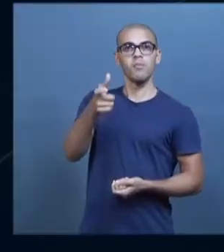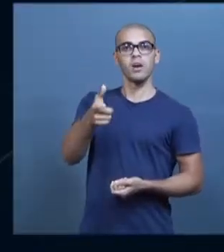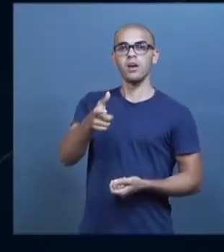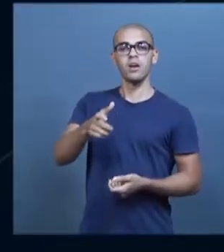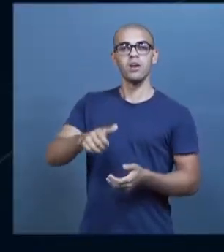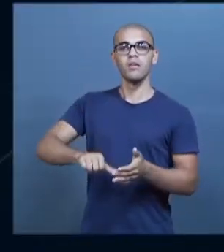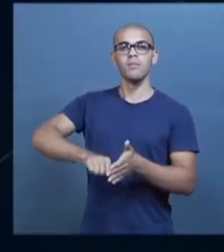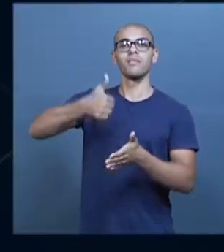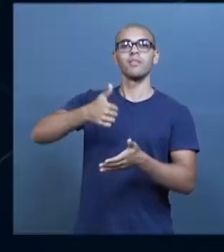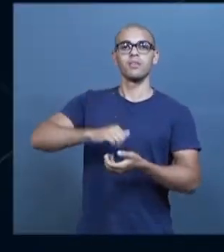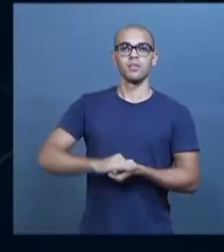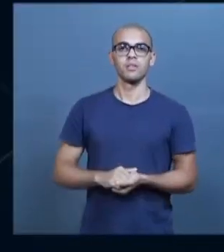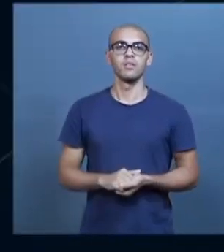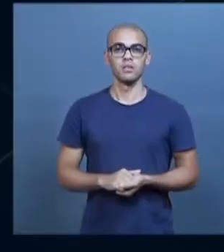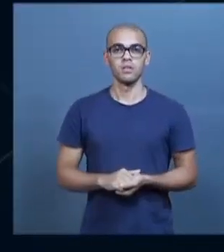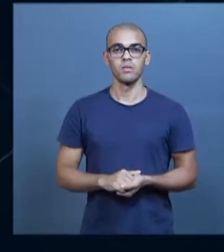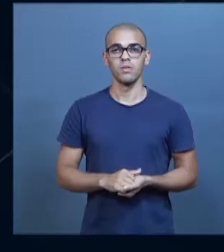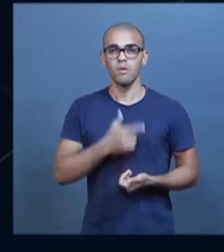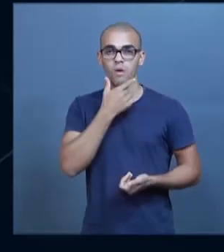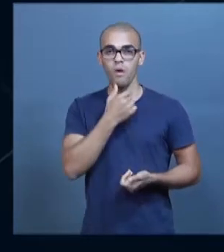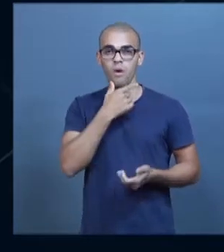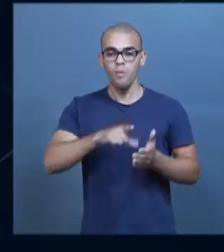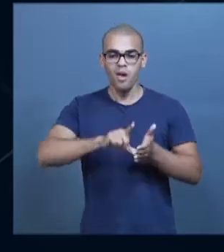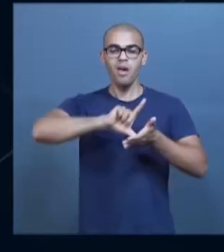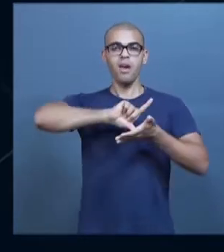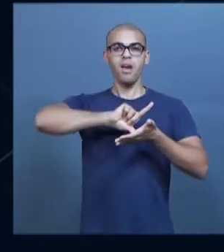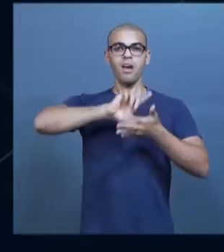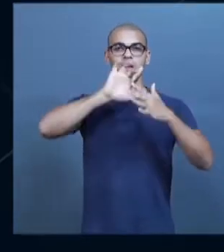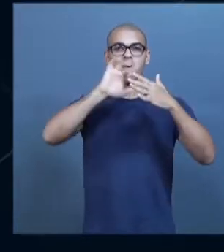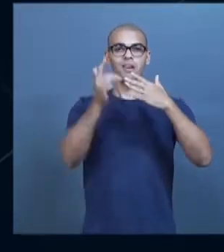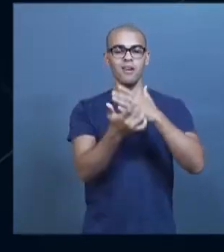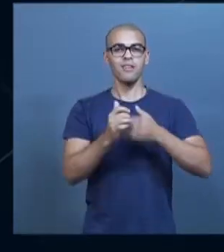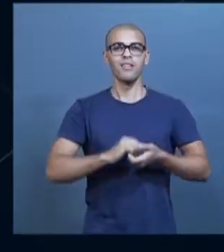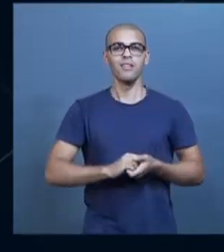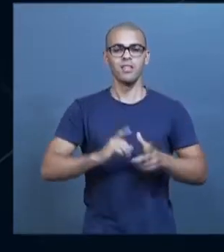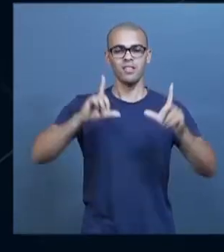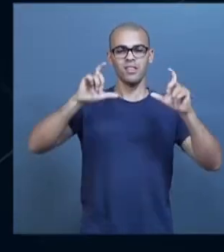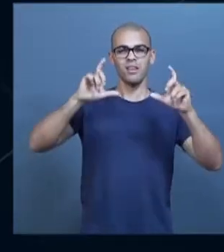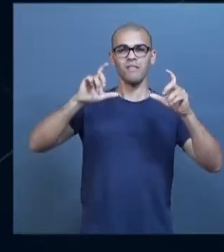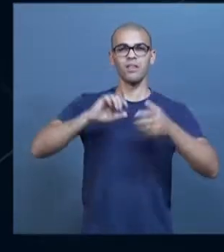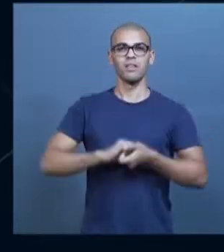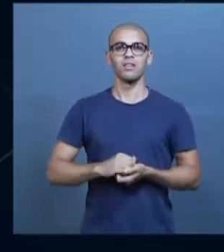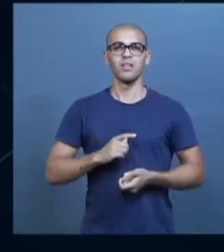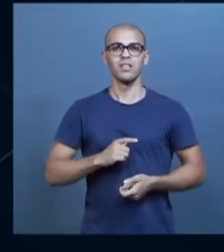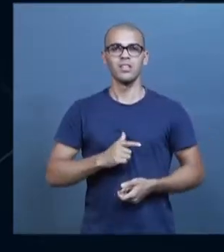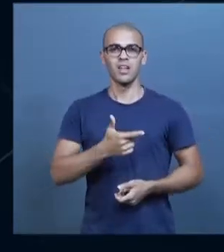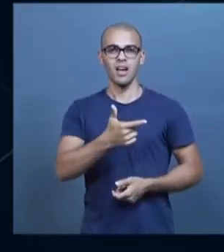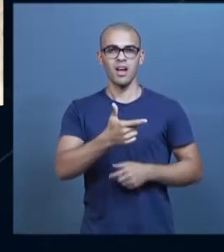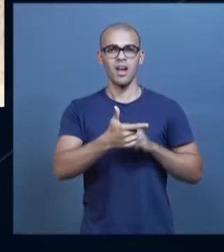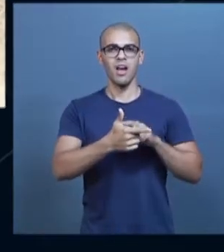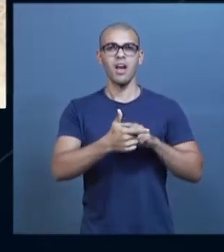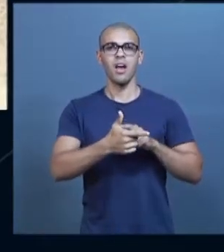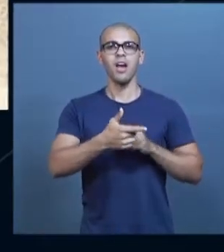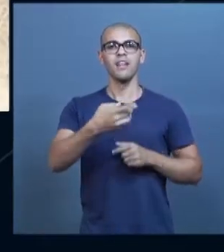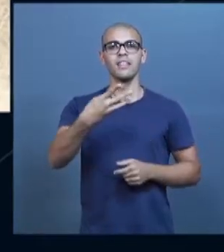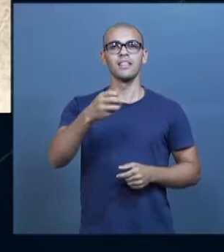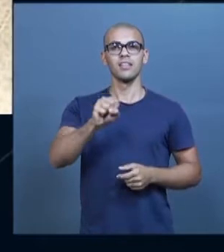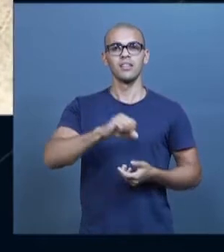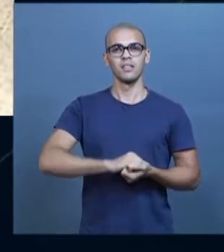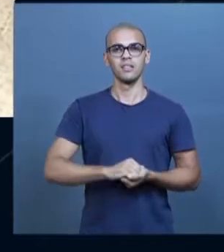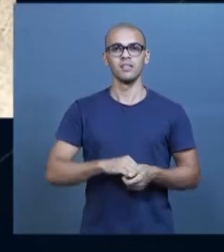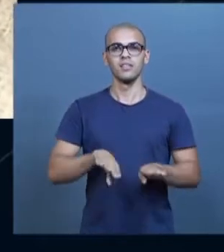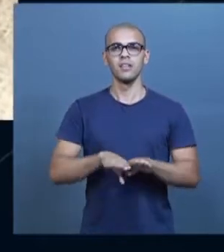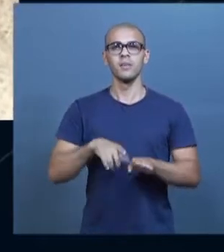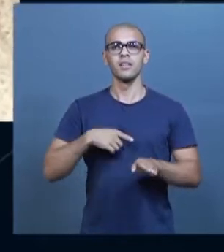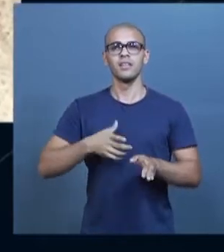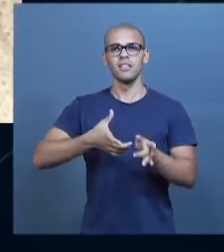chegou a postar fotos numa rede social pouco antes do ataque. Os agressores estavam com um revólver calibre 38, uma besta, espécie